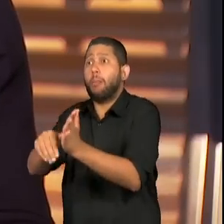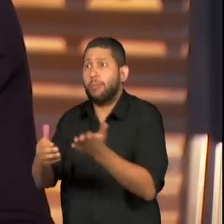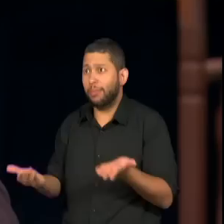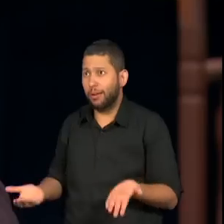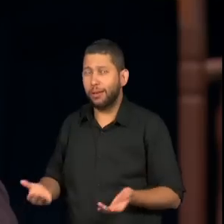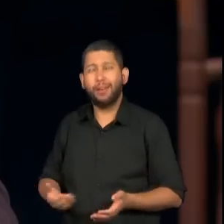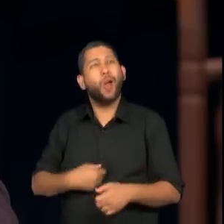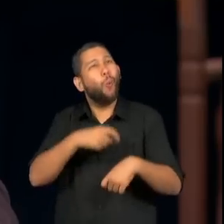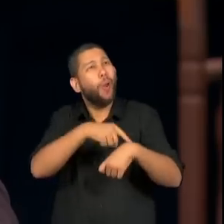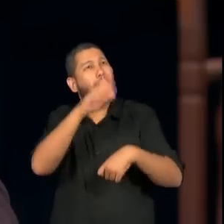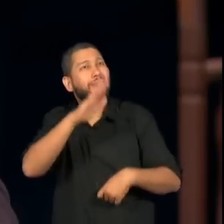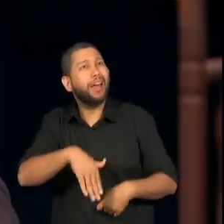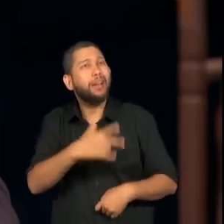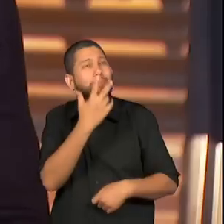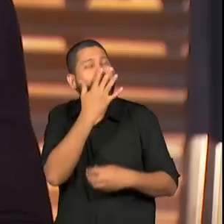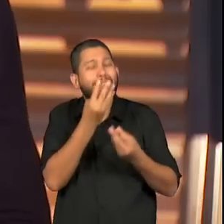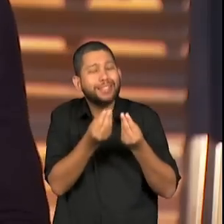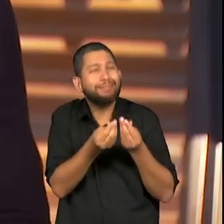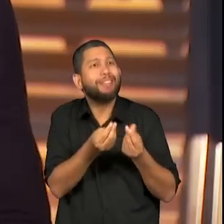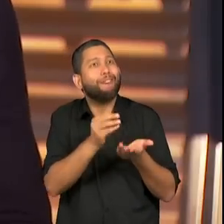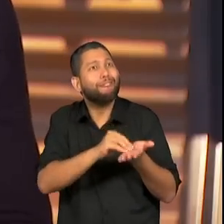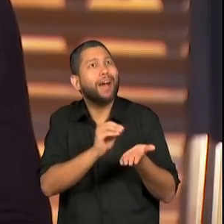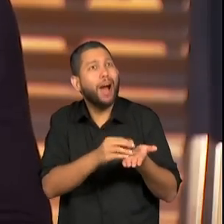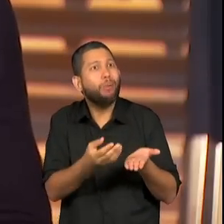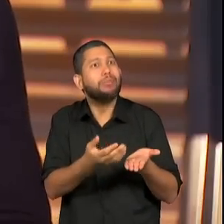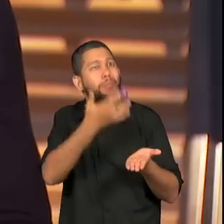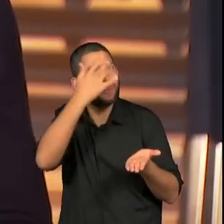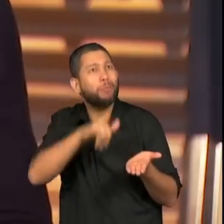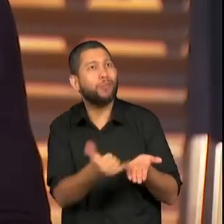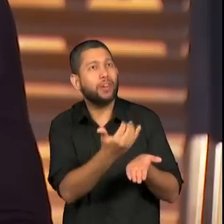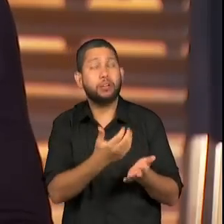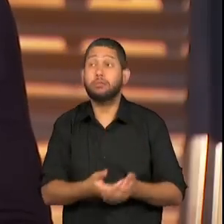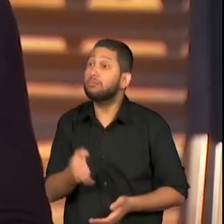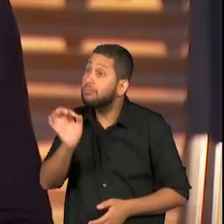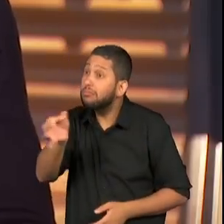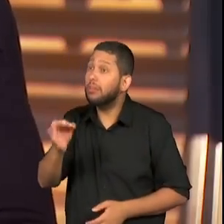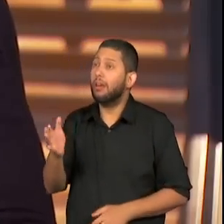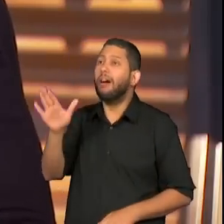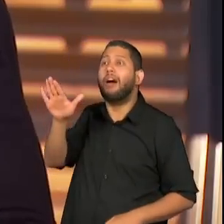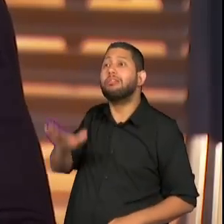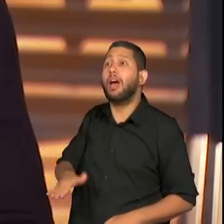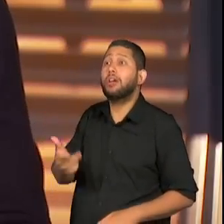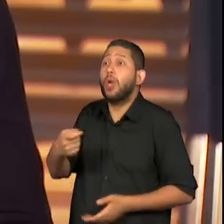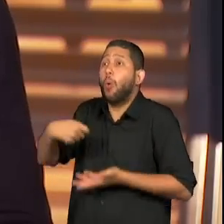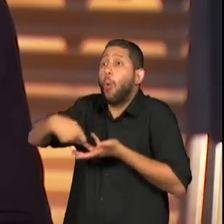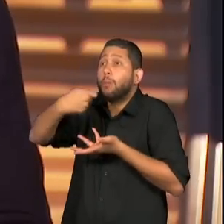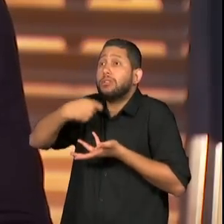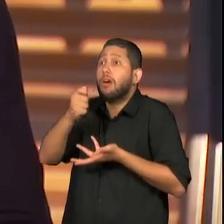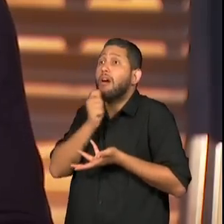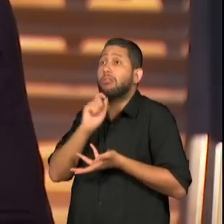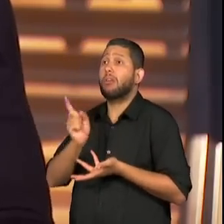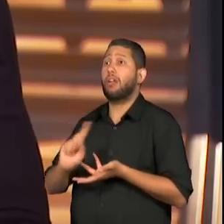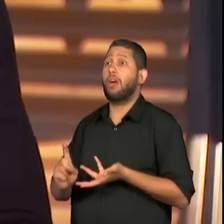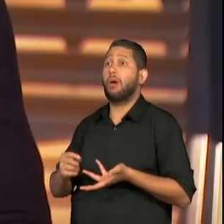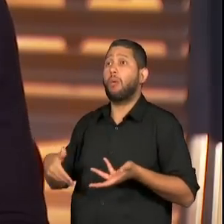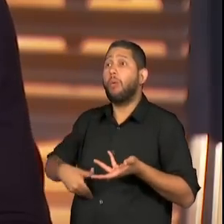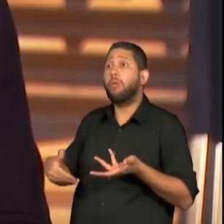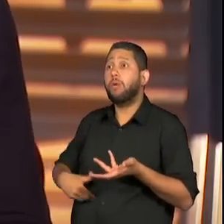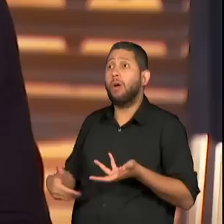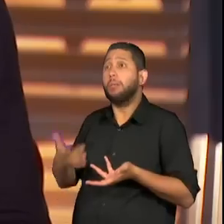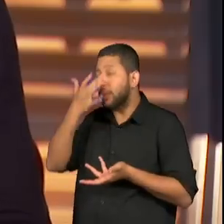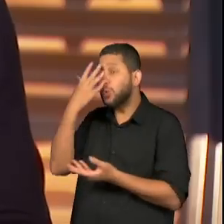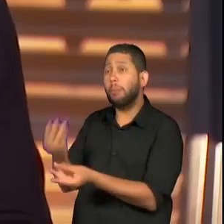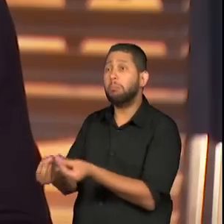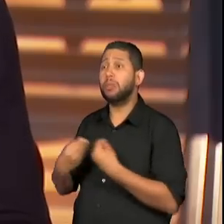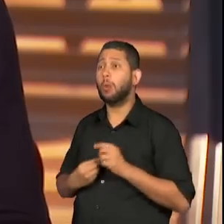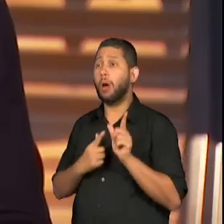a hora que você está frágil, né? Está frágil. Às vezes você está ali na parte da tarde sem ter almoçado sequer. E aí vem esses convites, você tem